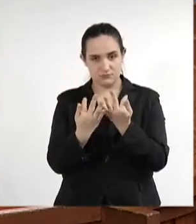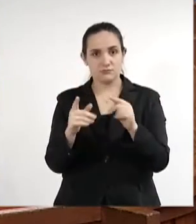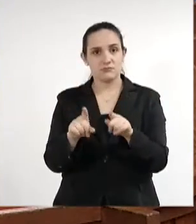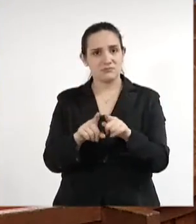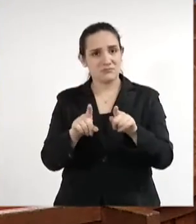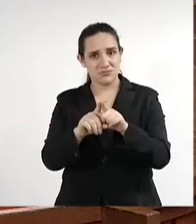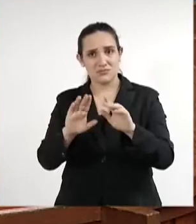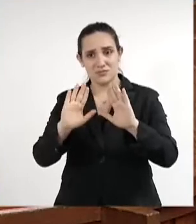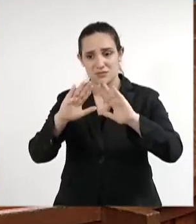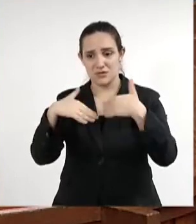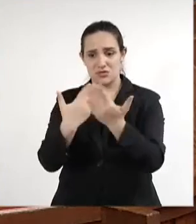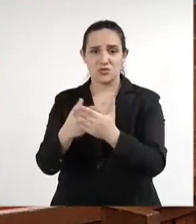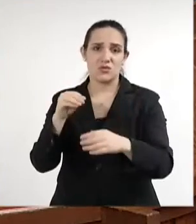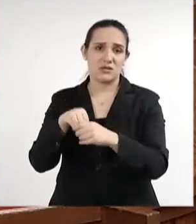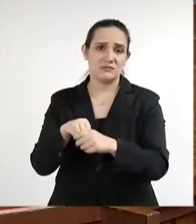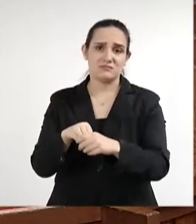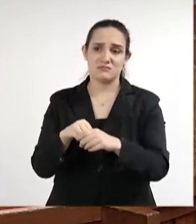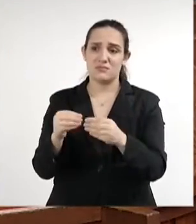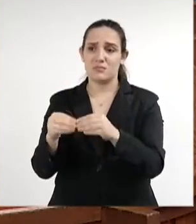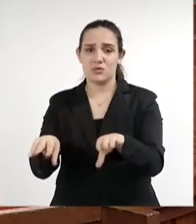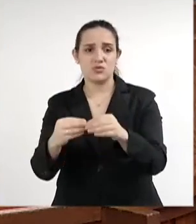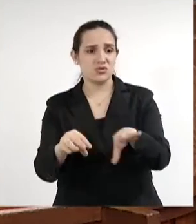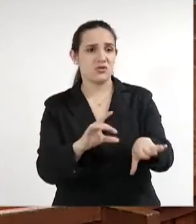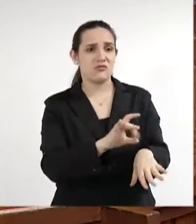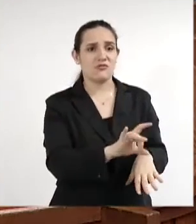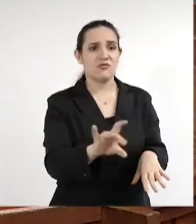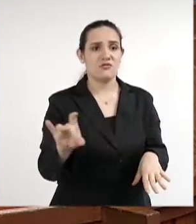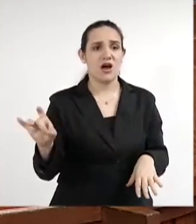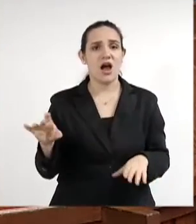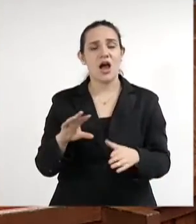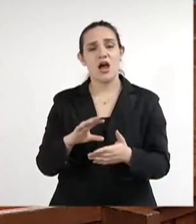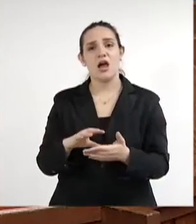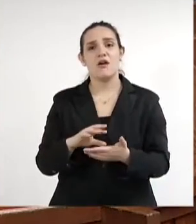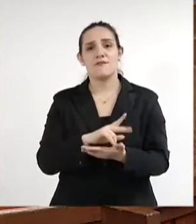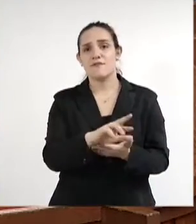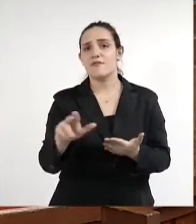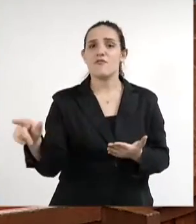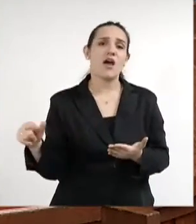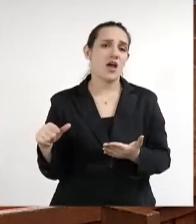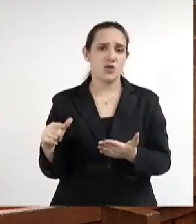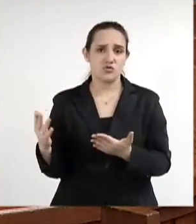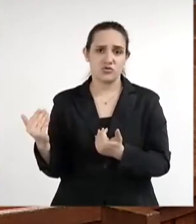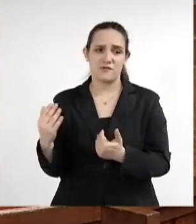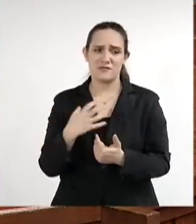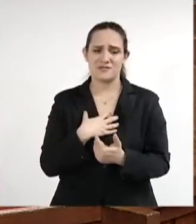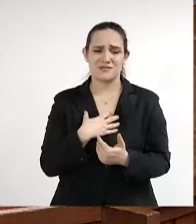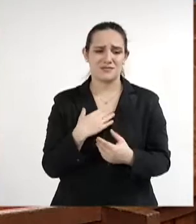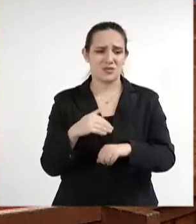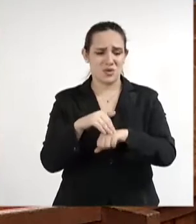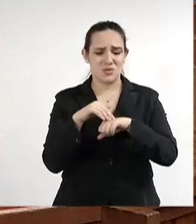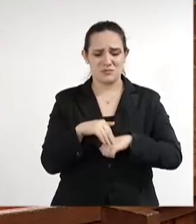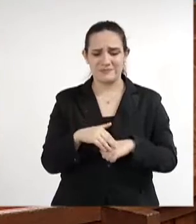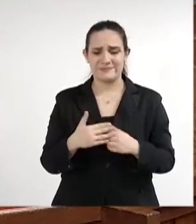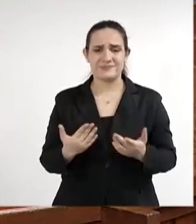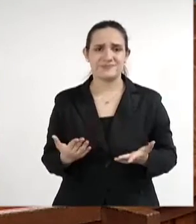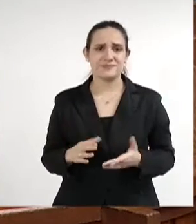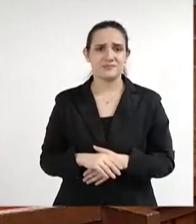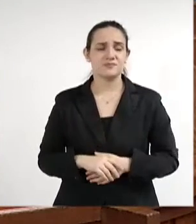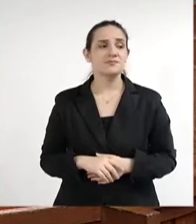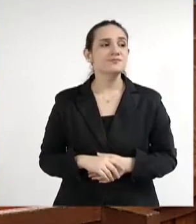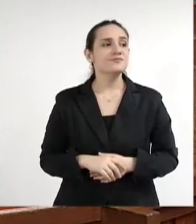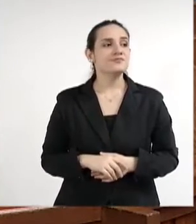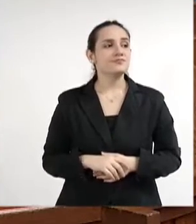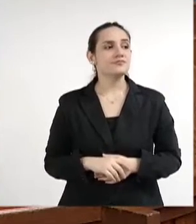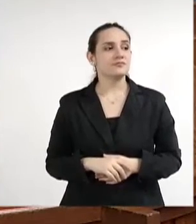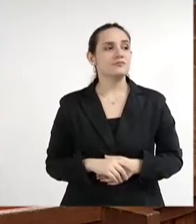estuda, acaba atingindo vários jovens ali que também se culpam porque não fizeram nada para tentar conter isso.